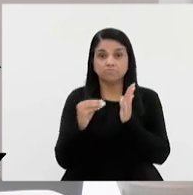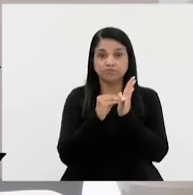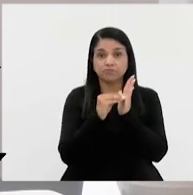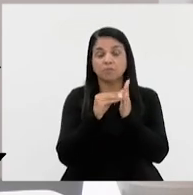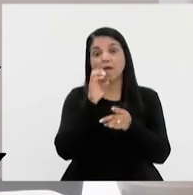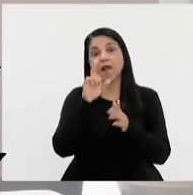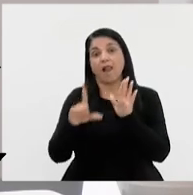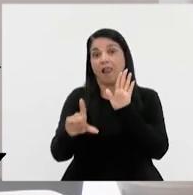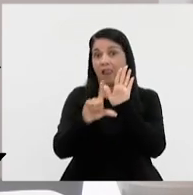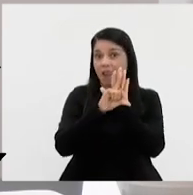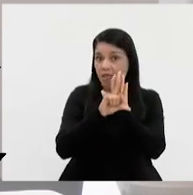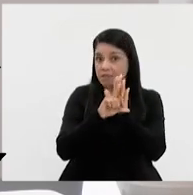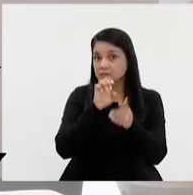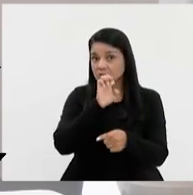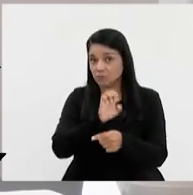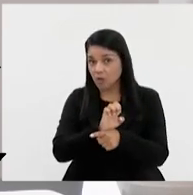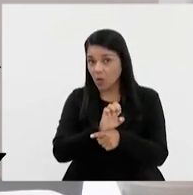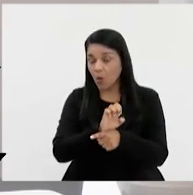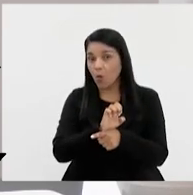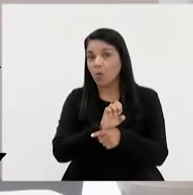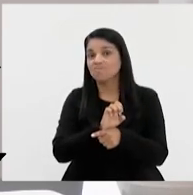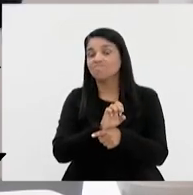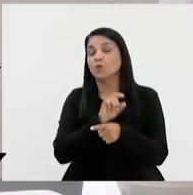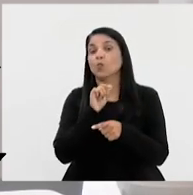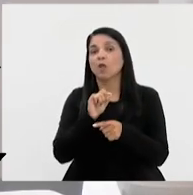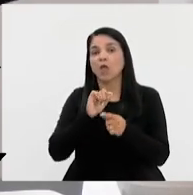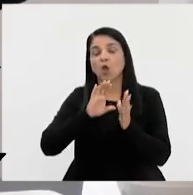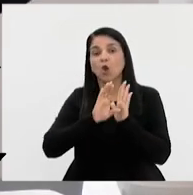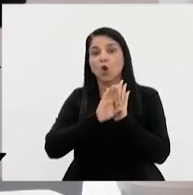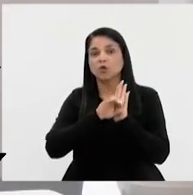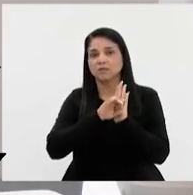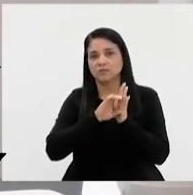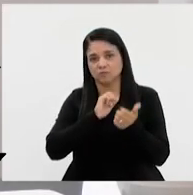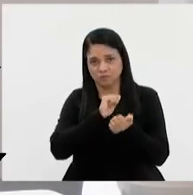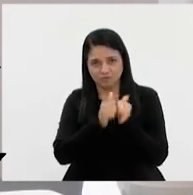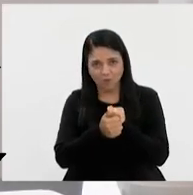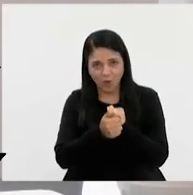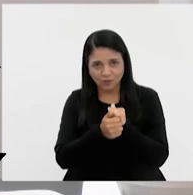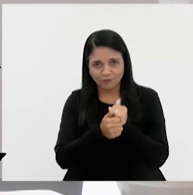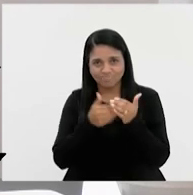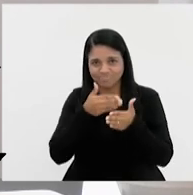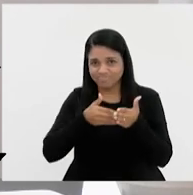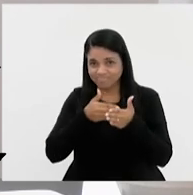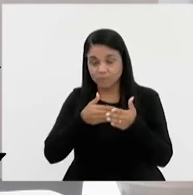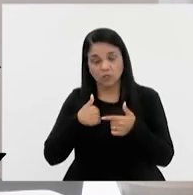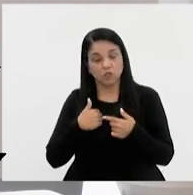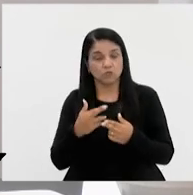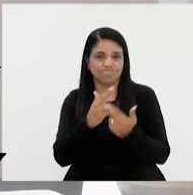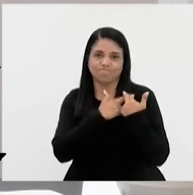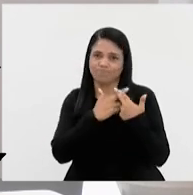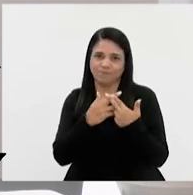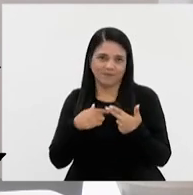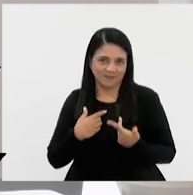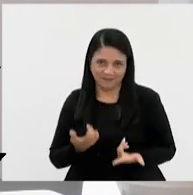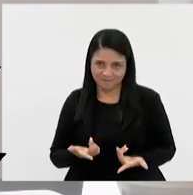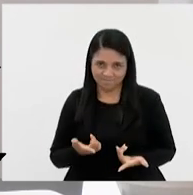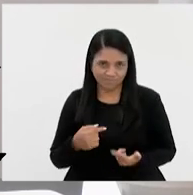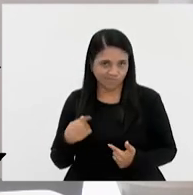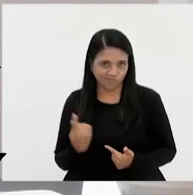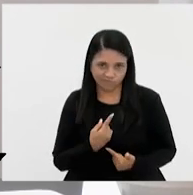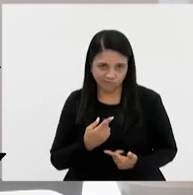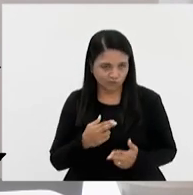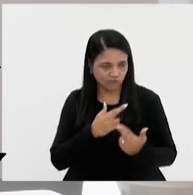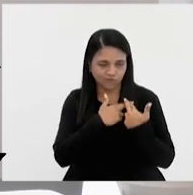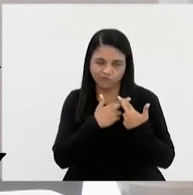chega a esbarrar no próprio conceito de esporte, que é uma outra discussão que a gente não pretende entrar. Por isso que eu digo que essa